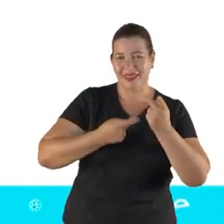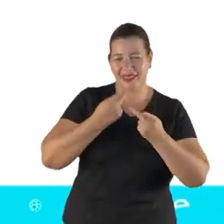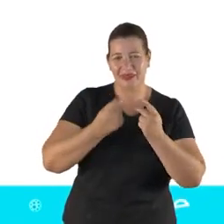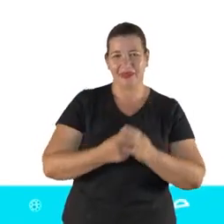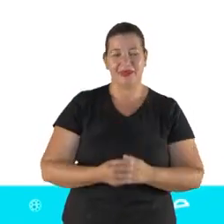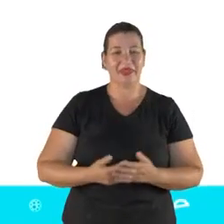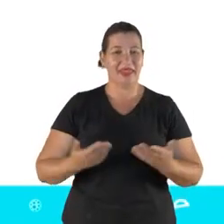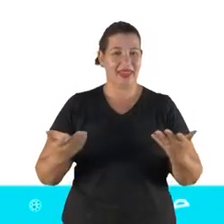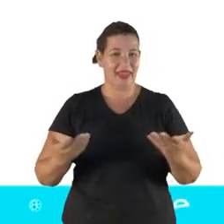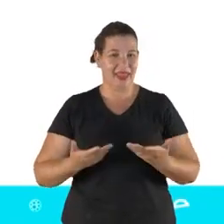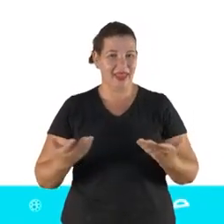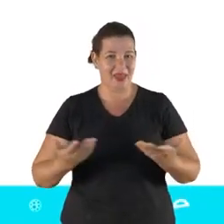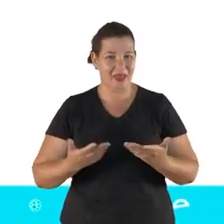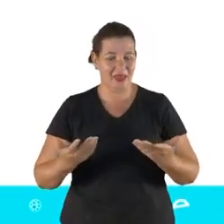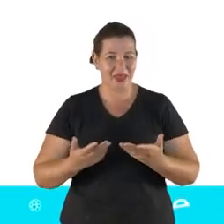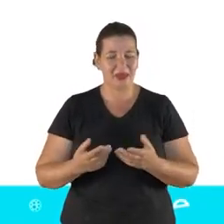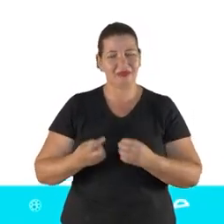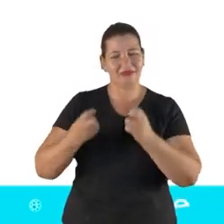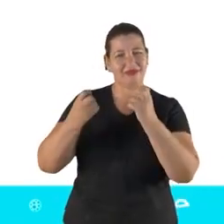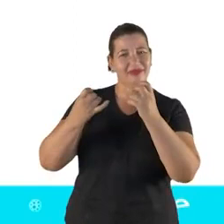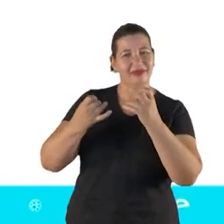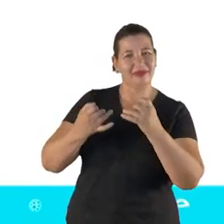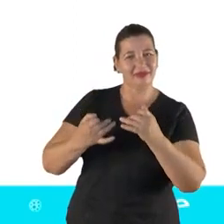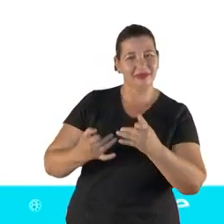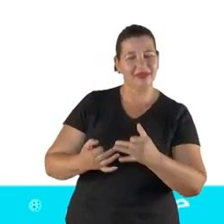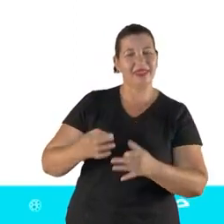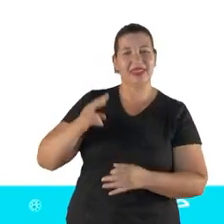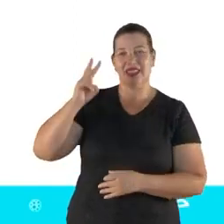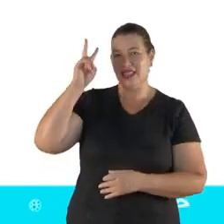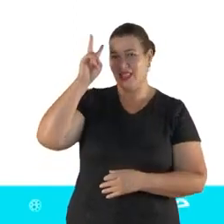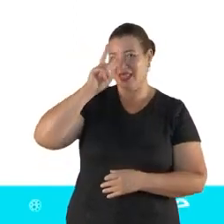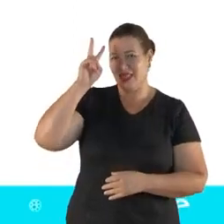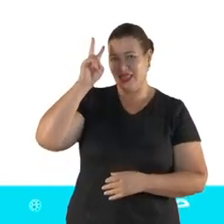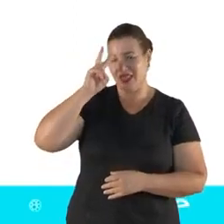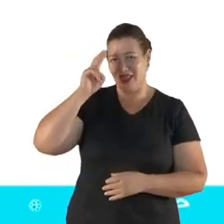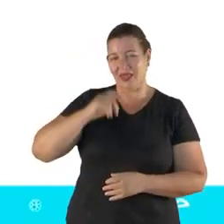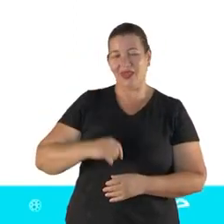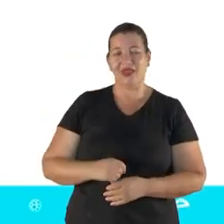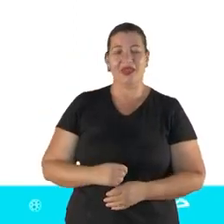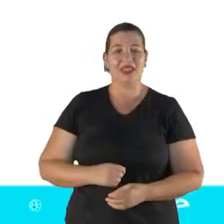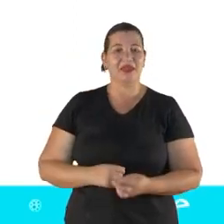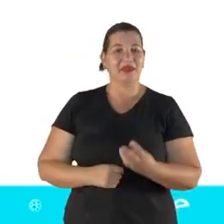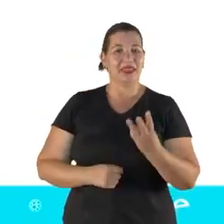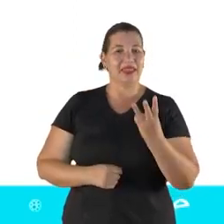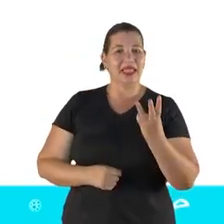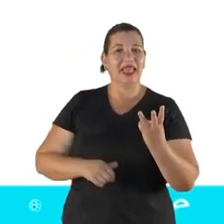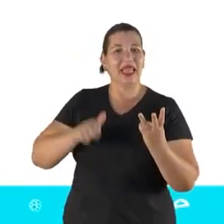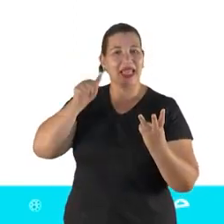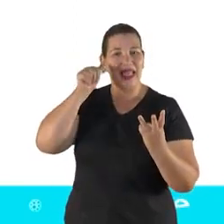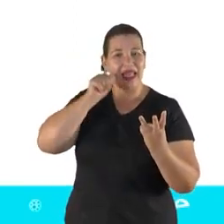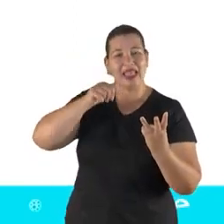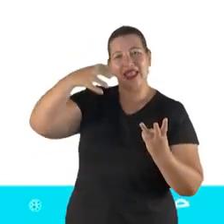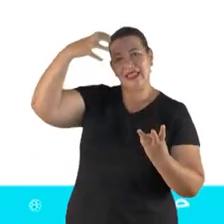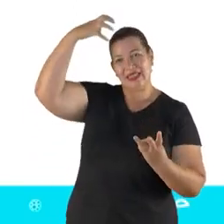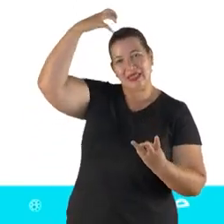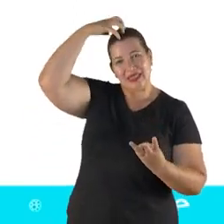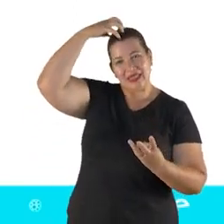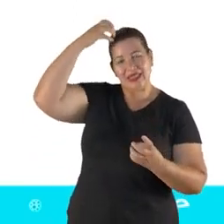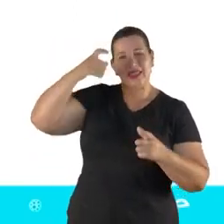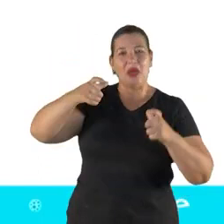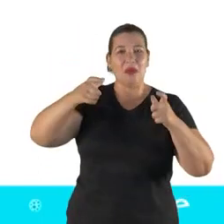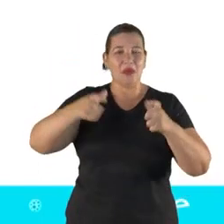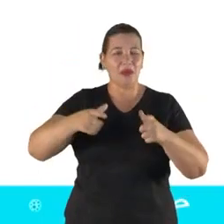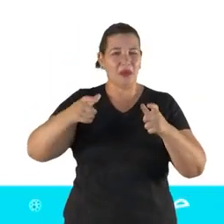dizer: agora vou contar uma história sobre três princesas de um